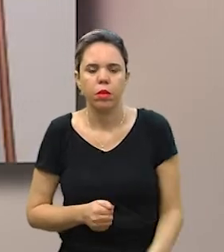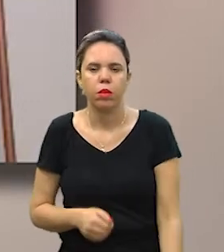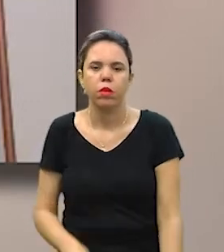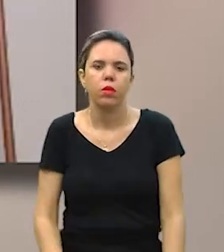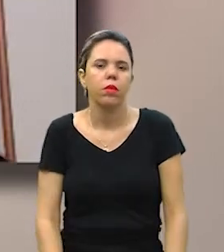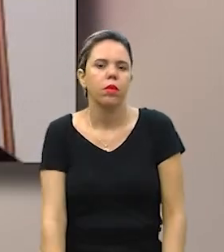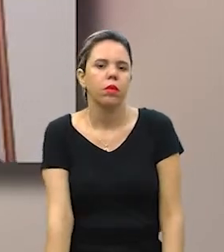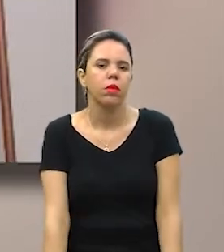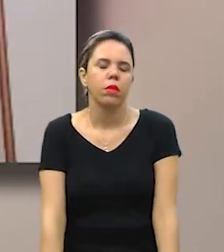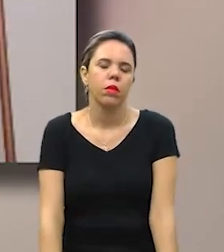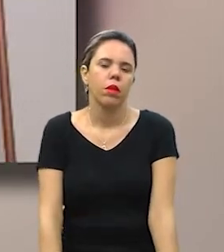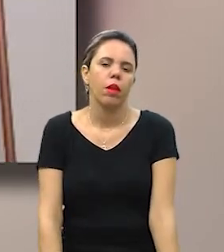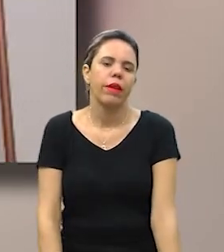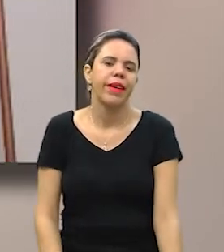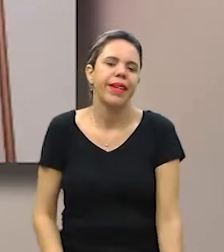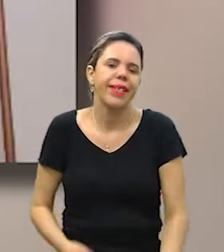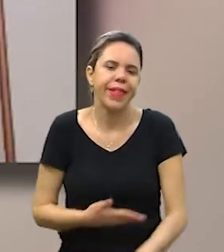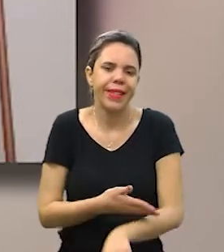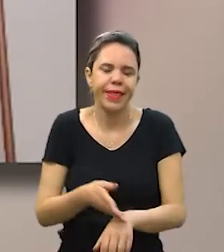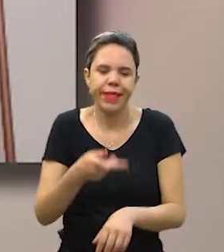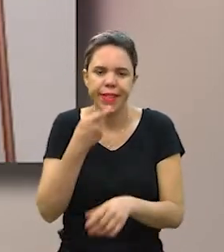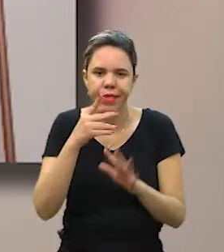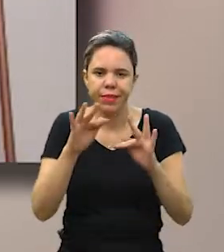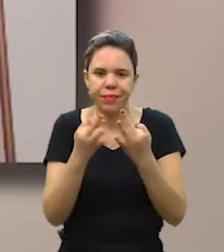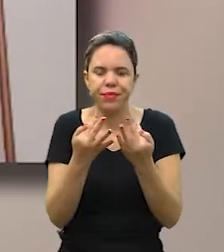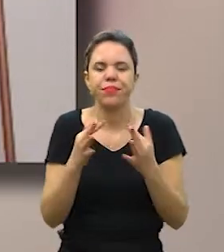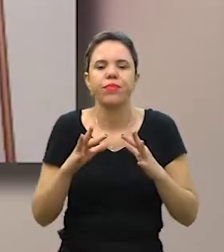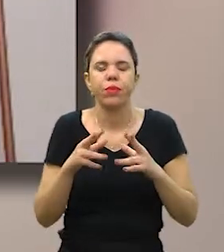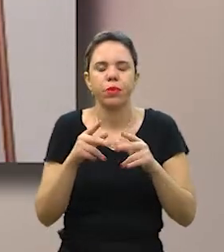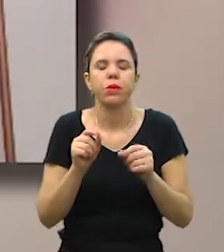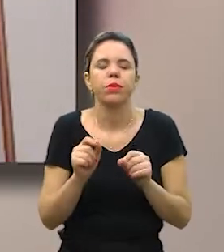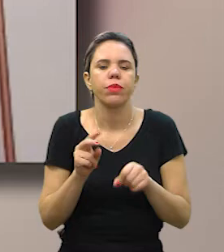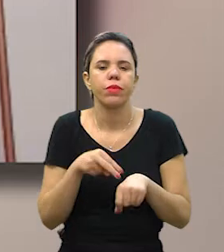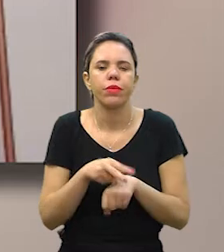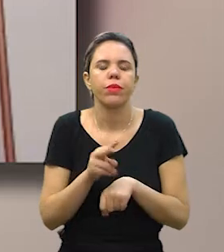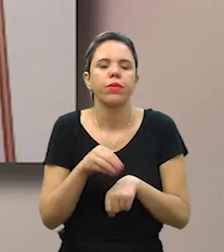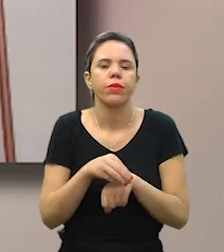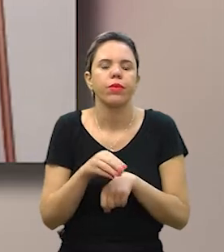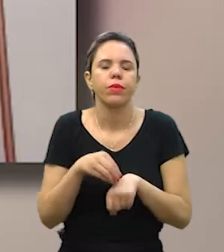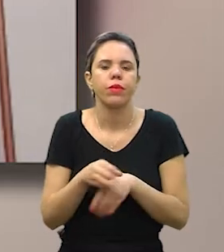Viviane, eu costumo dizer para os papais e mamães assim,